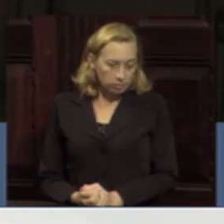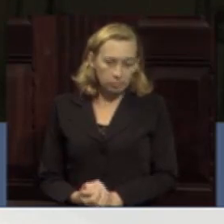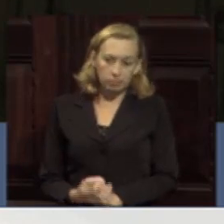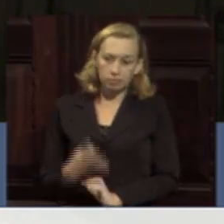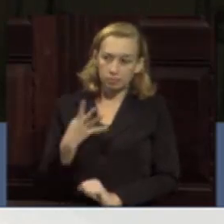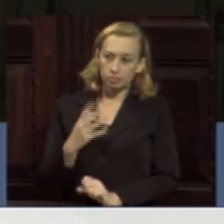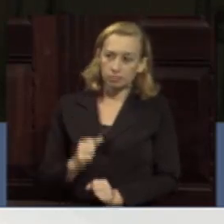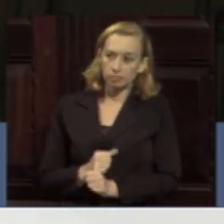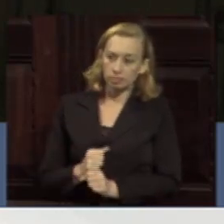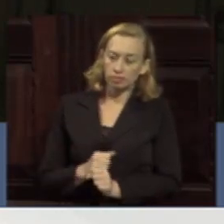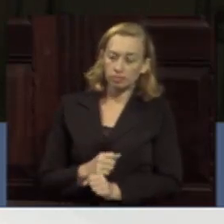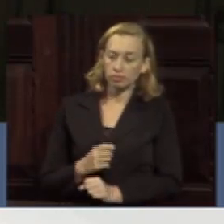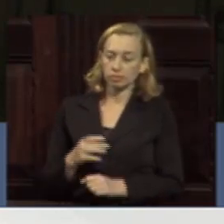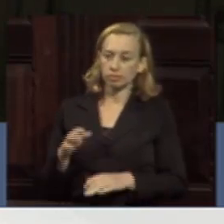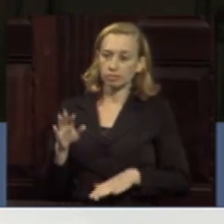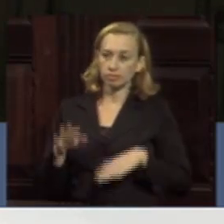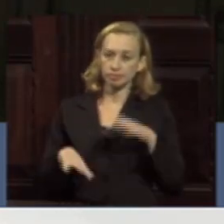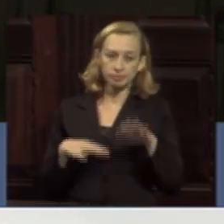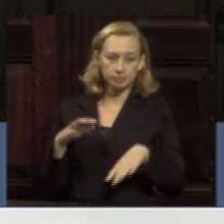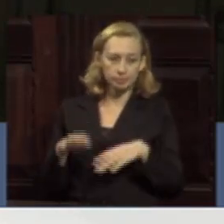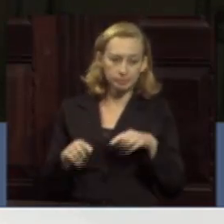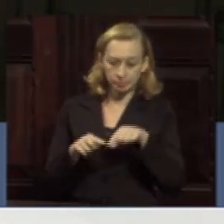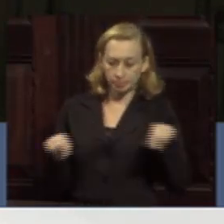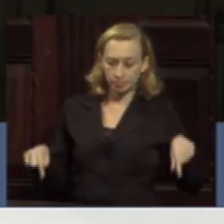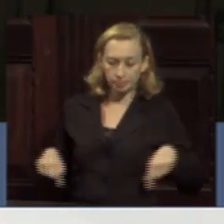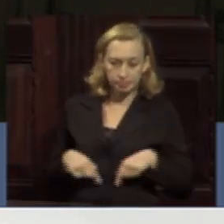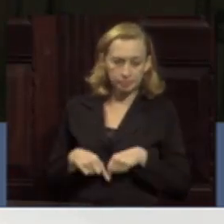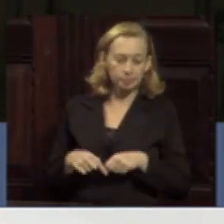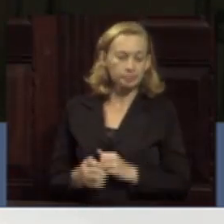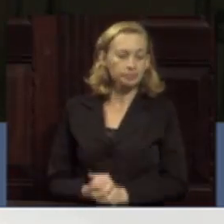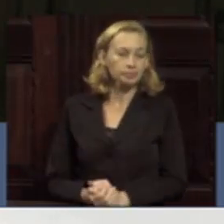piscina. Não verifico